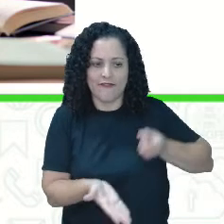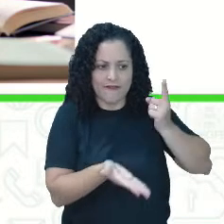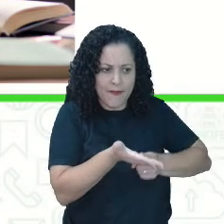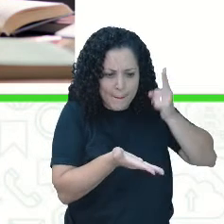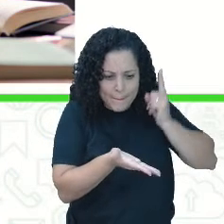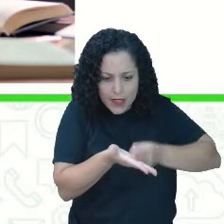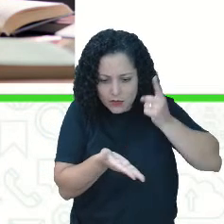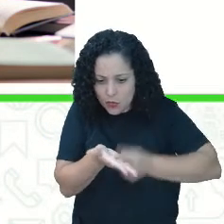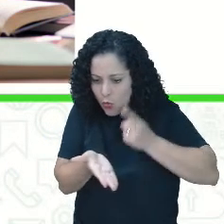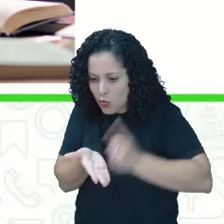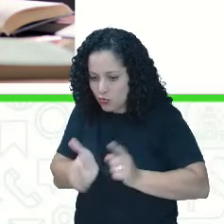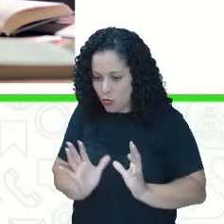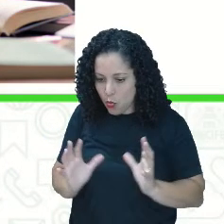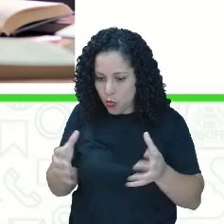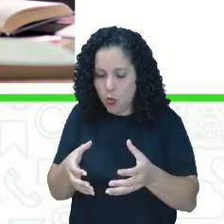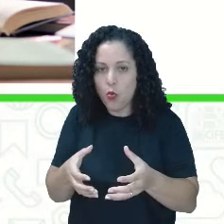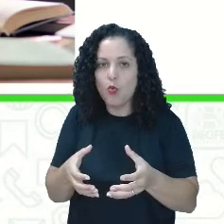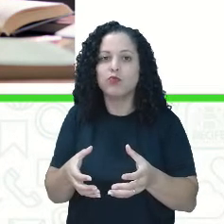afirmações,